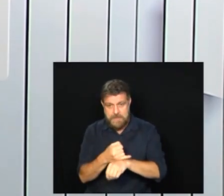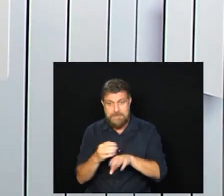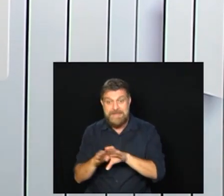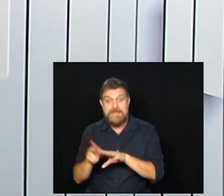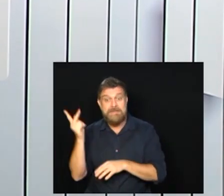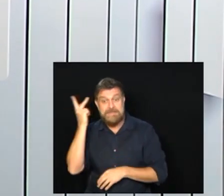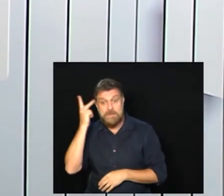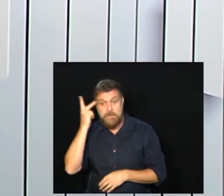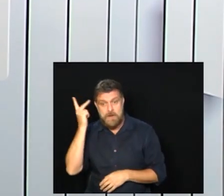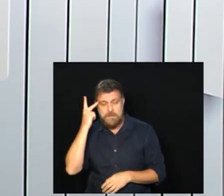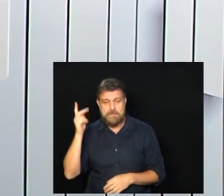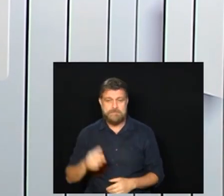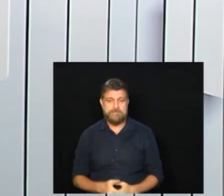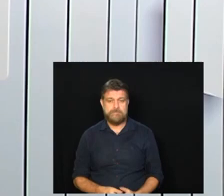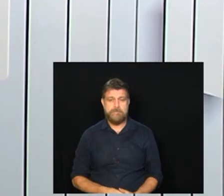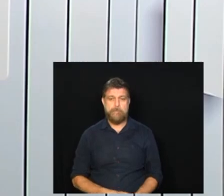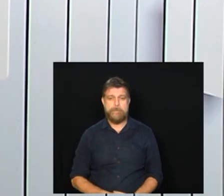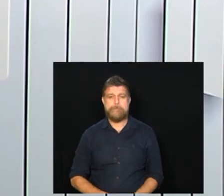São Paulo.